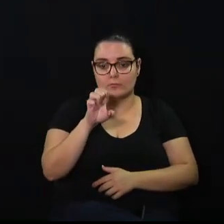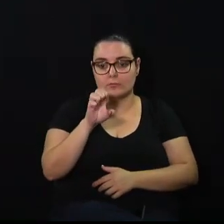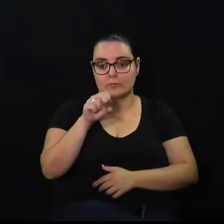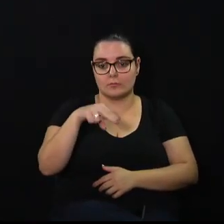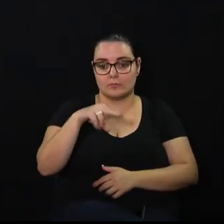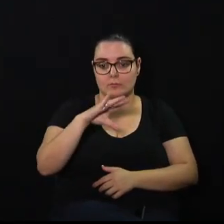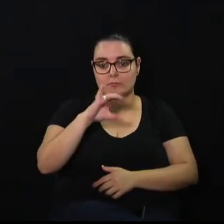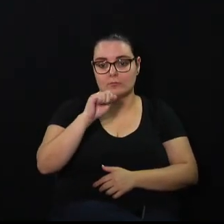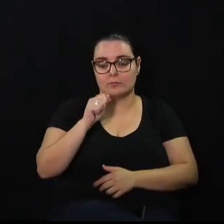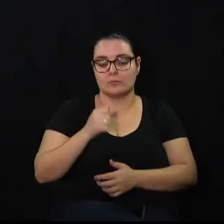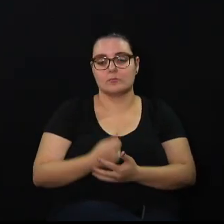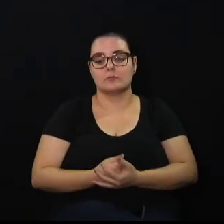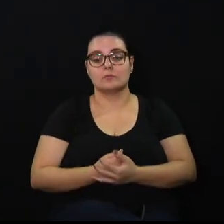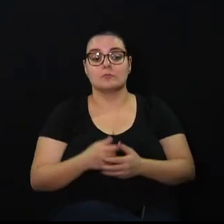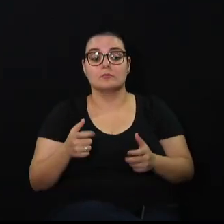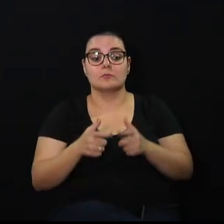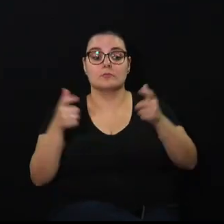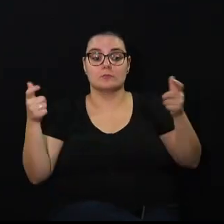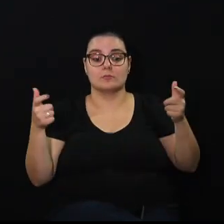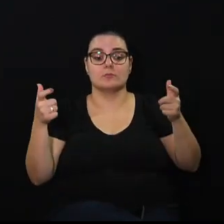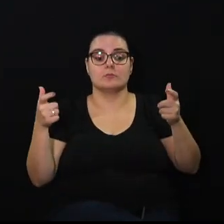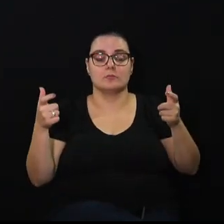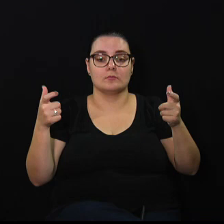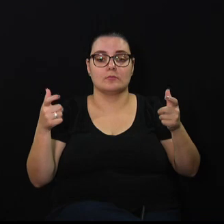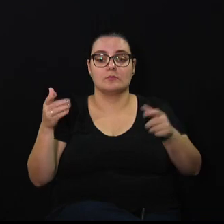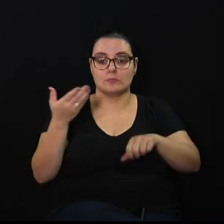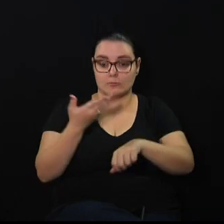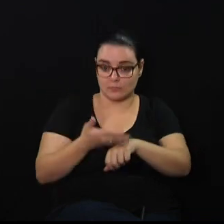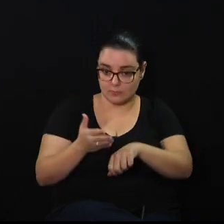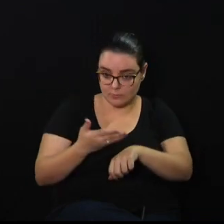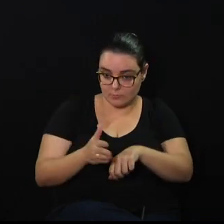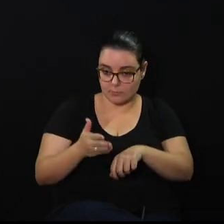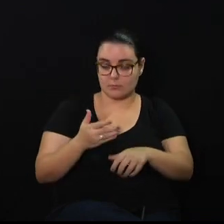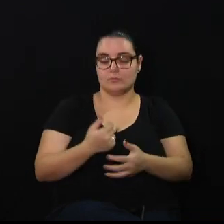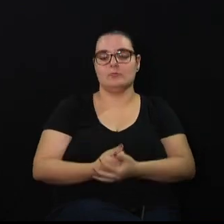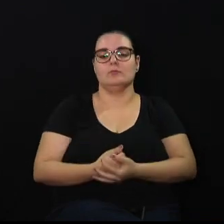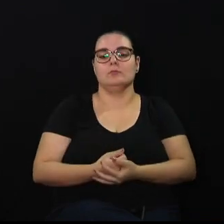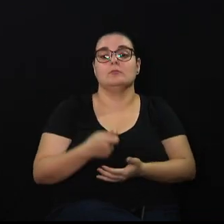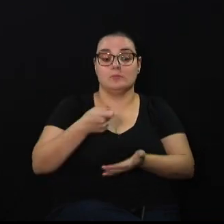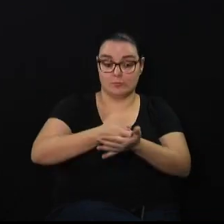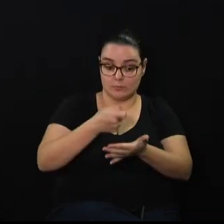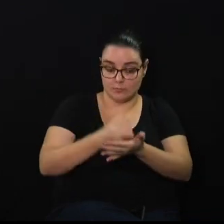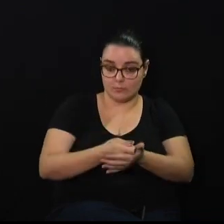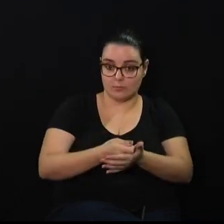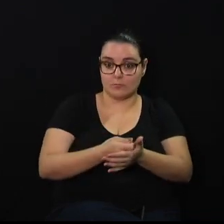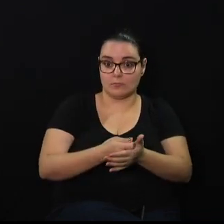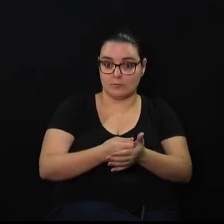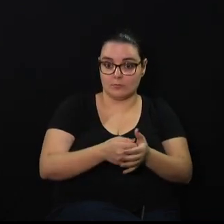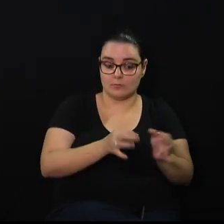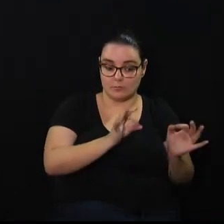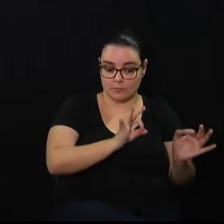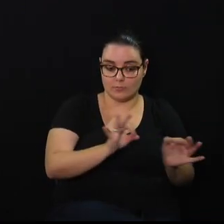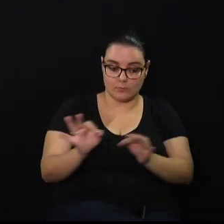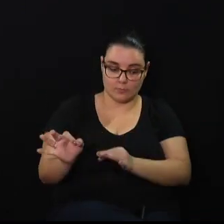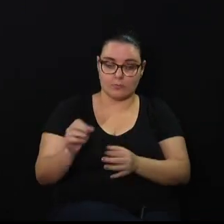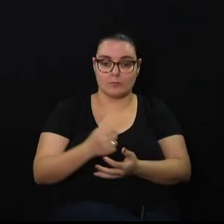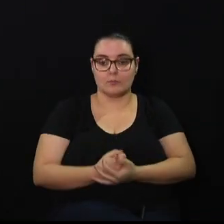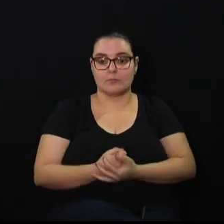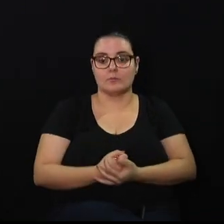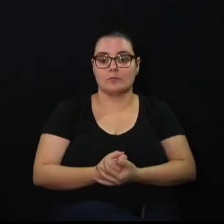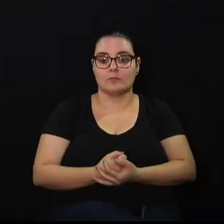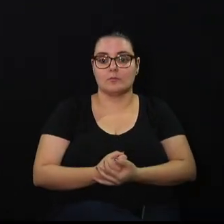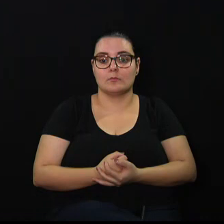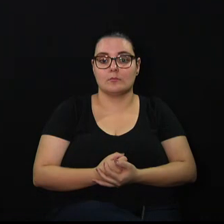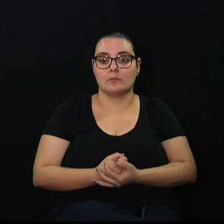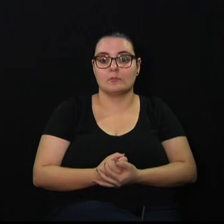a maior parte das práticas é que cumprem comprei esses padrões para serem considerados baseadas em evidências são advindas